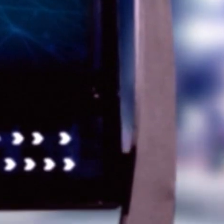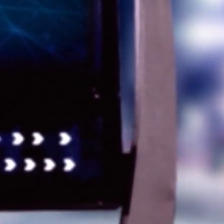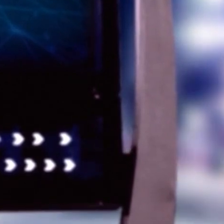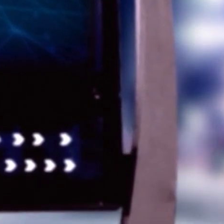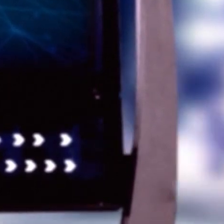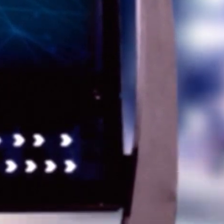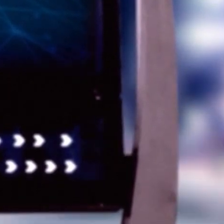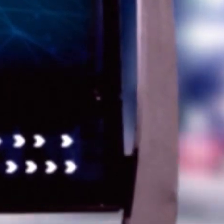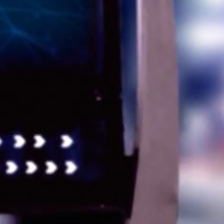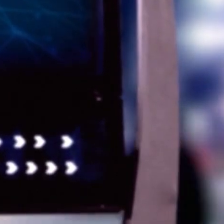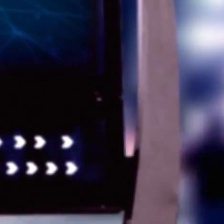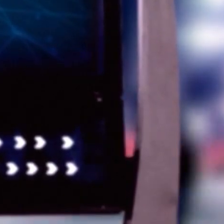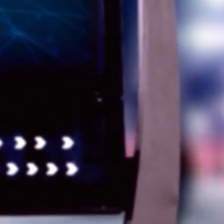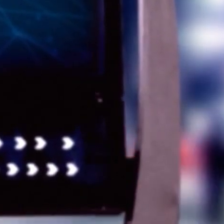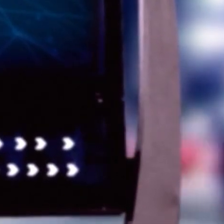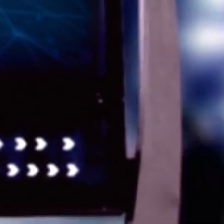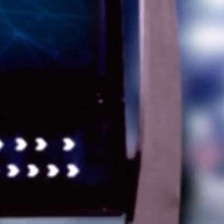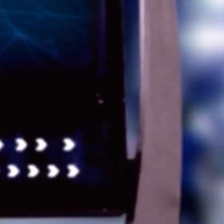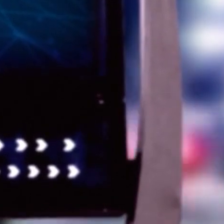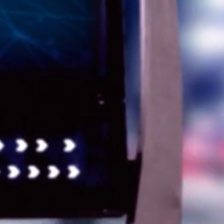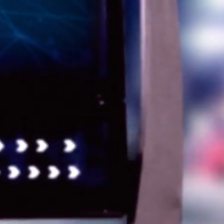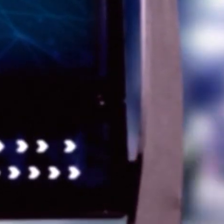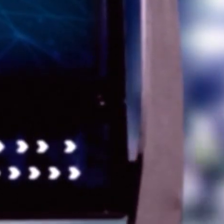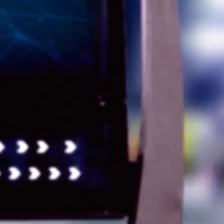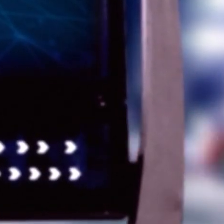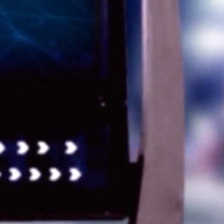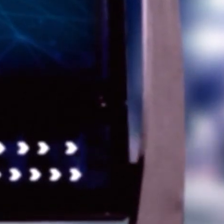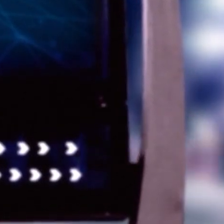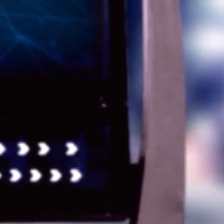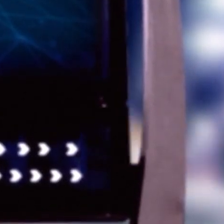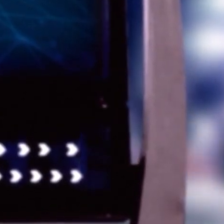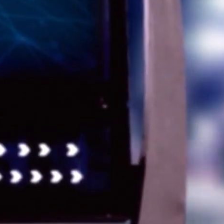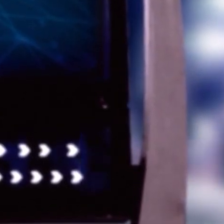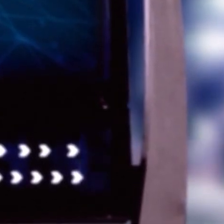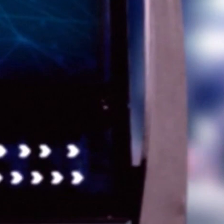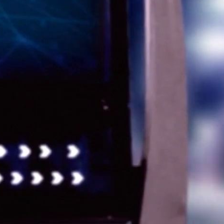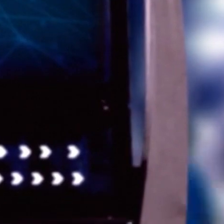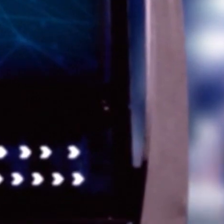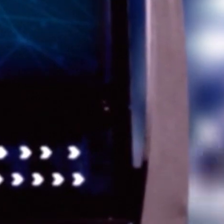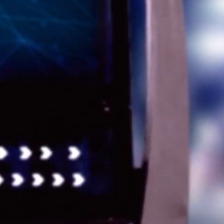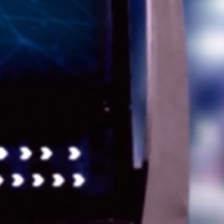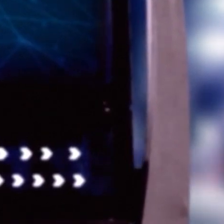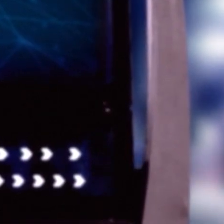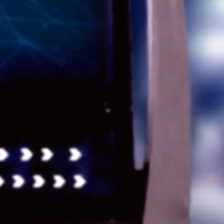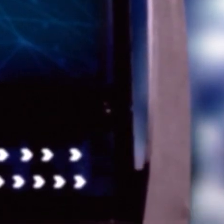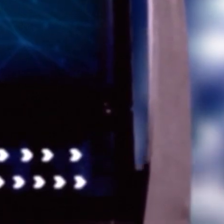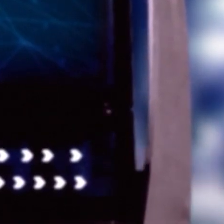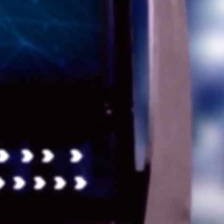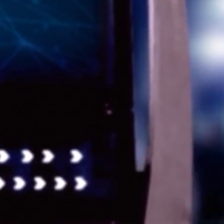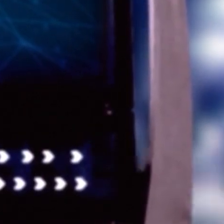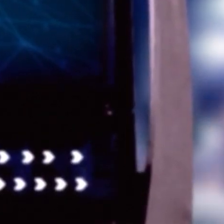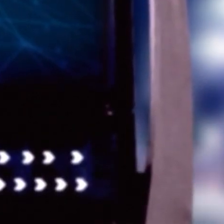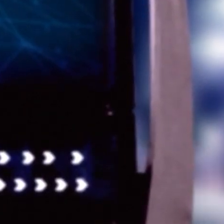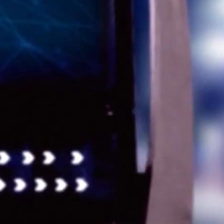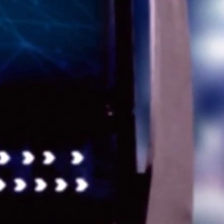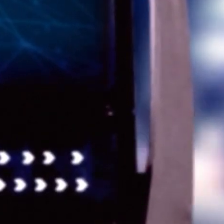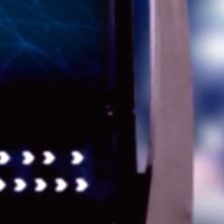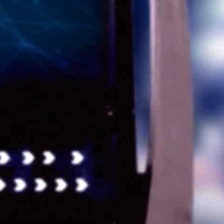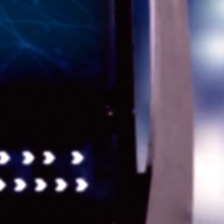próxima. A Opinião fica por aqui. Acompanhe nosso podcast, nosso canal no YouTube. Obrigada pela sua companhia. Até a próxima.